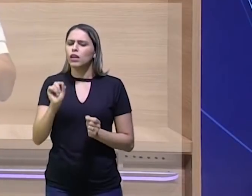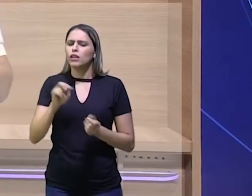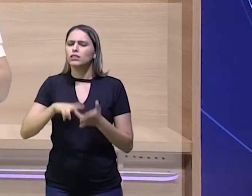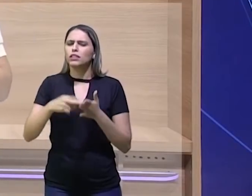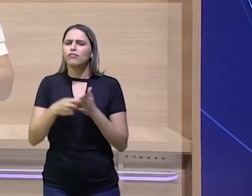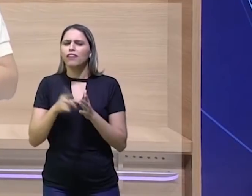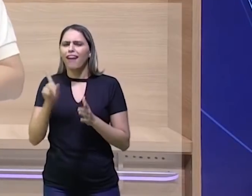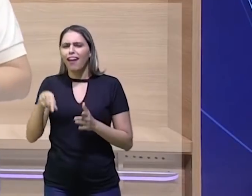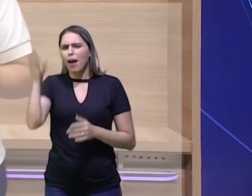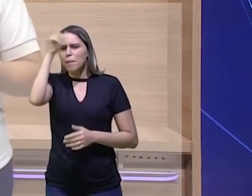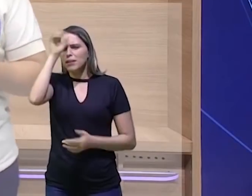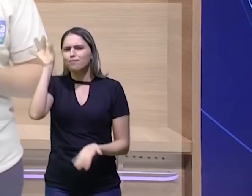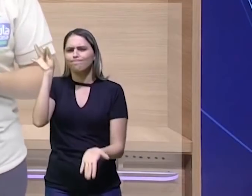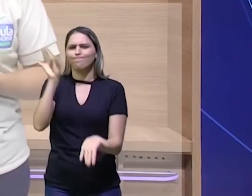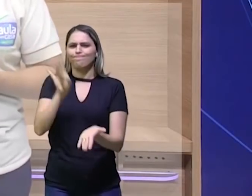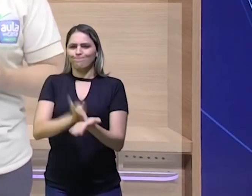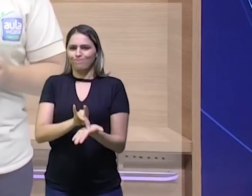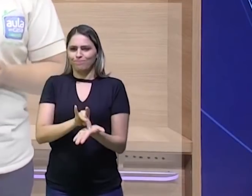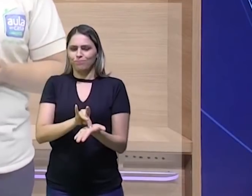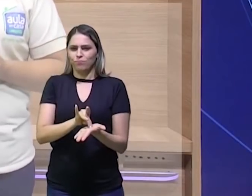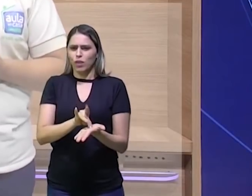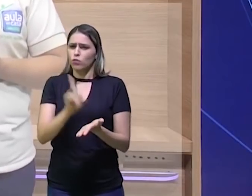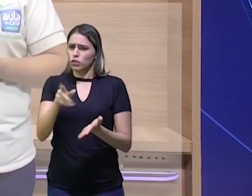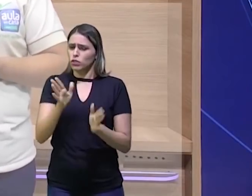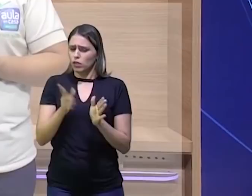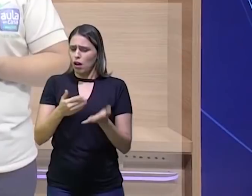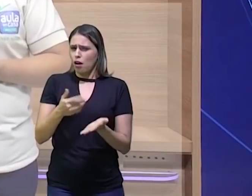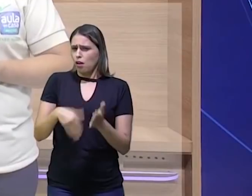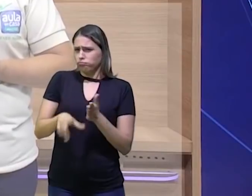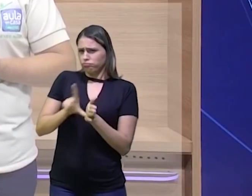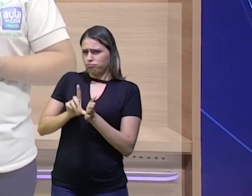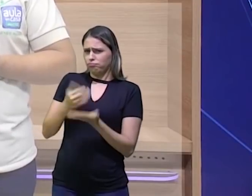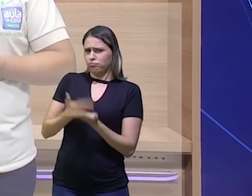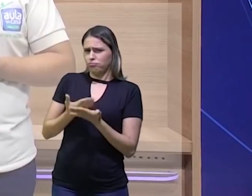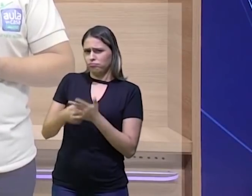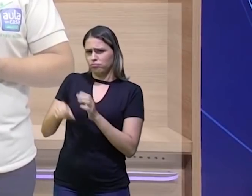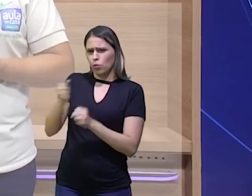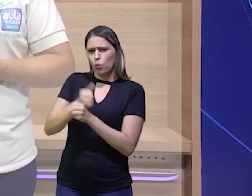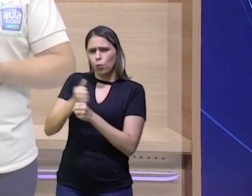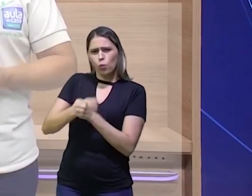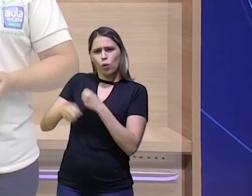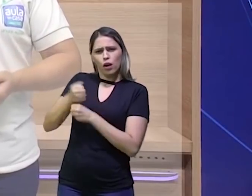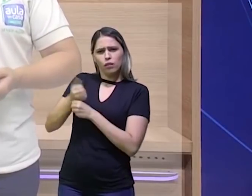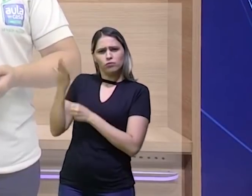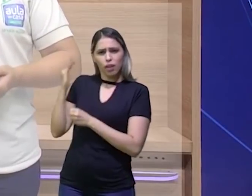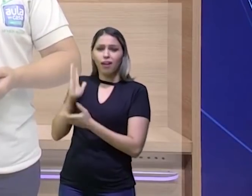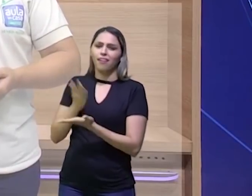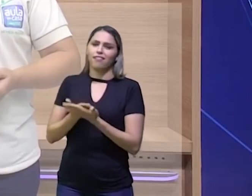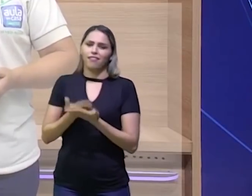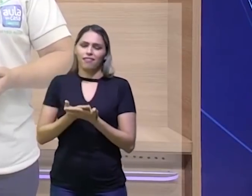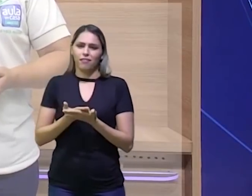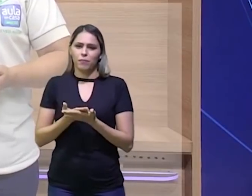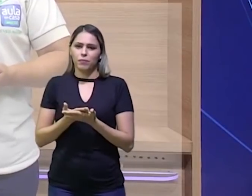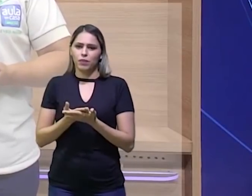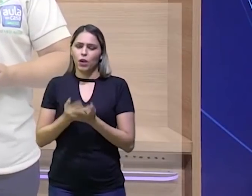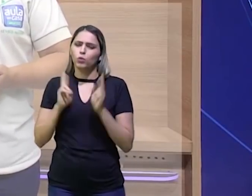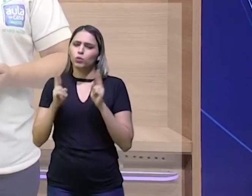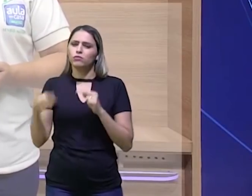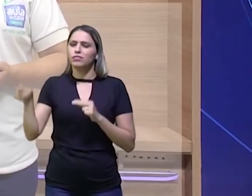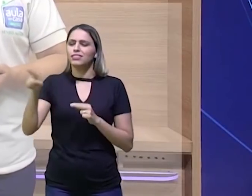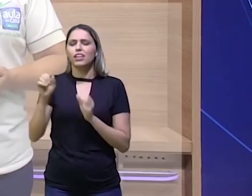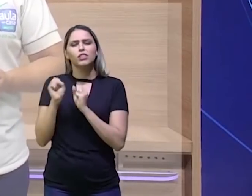o assunto que você já estudou nos outros anos, né? Conto com vocês nas nossas próximas